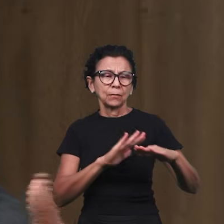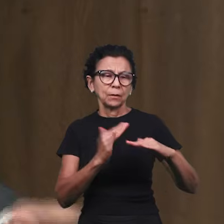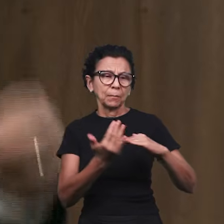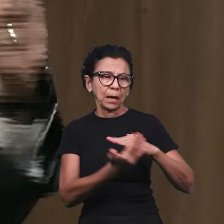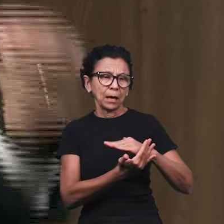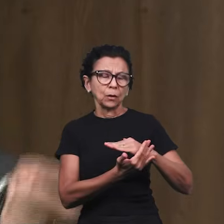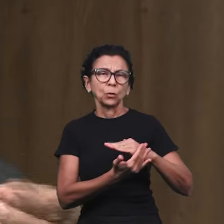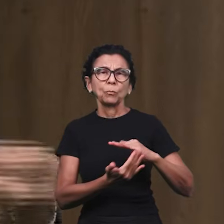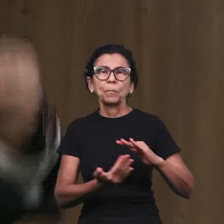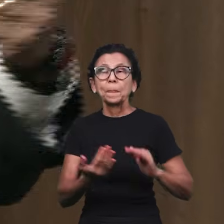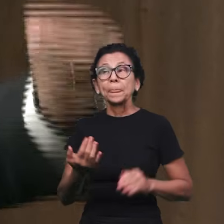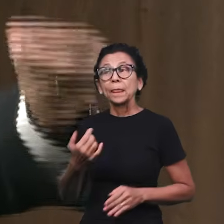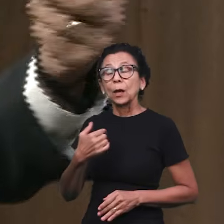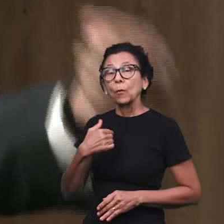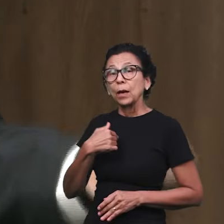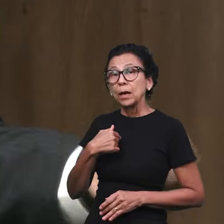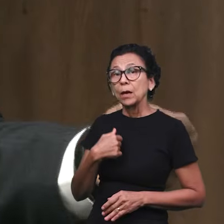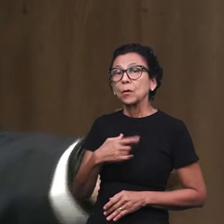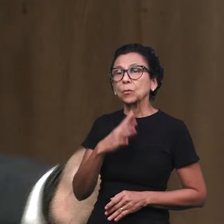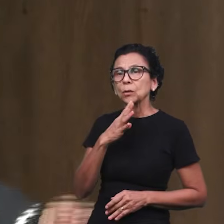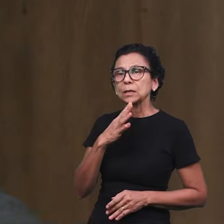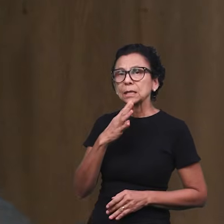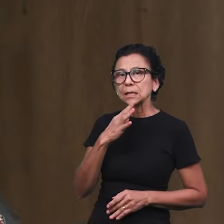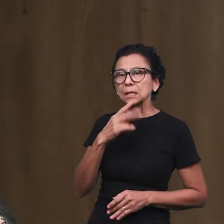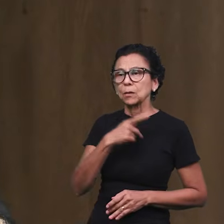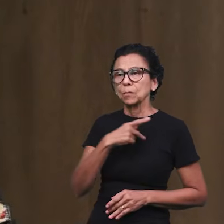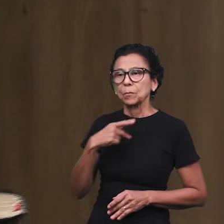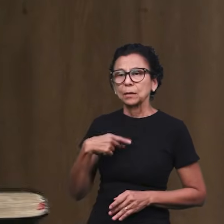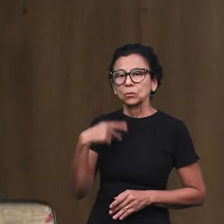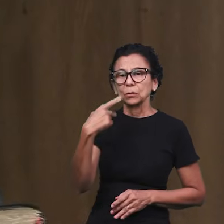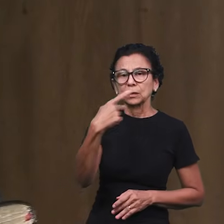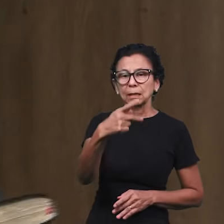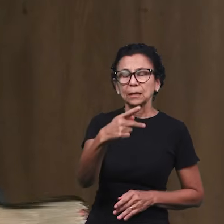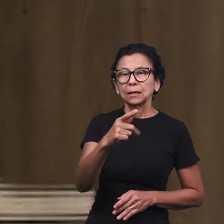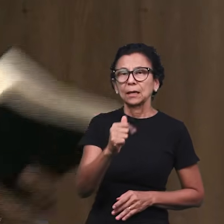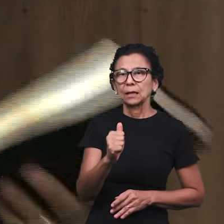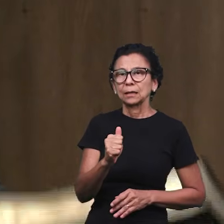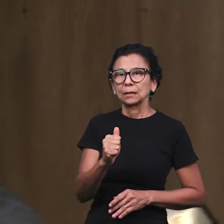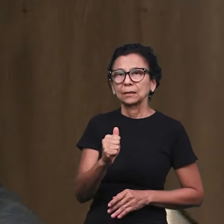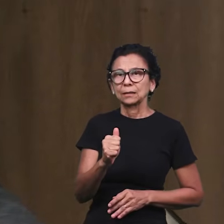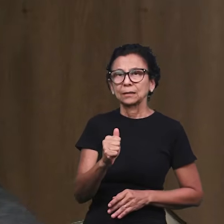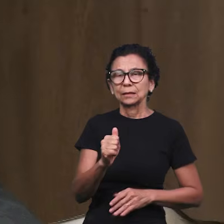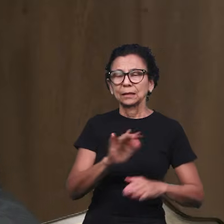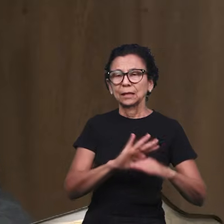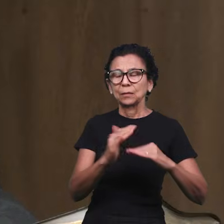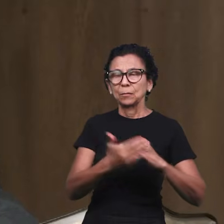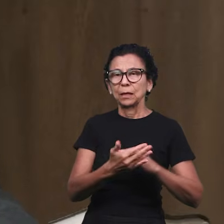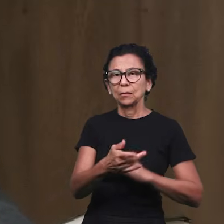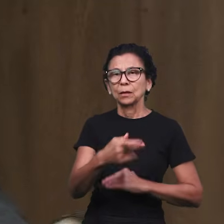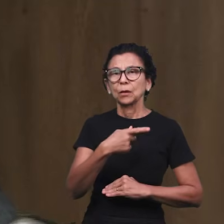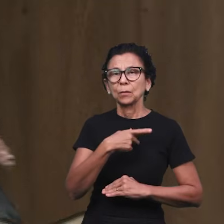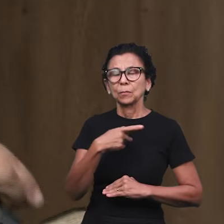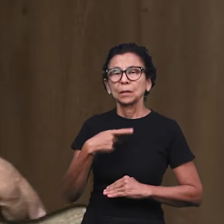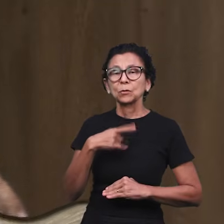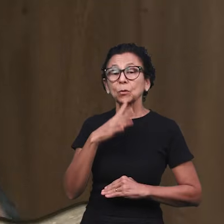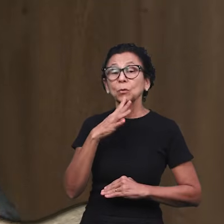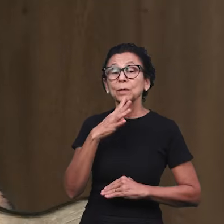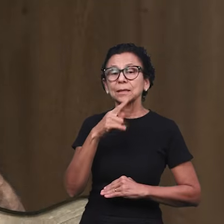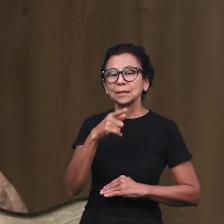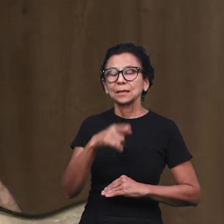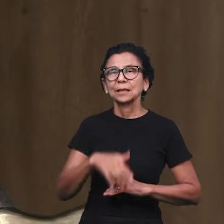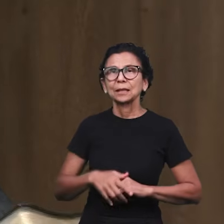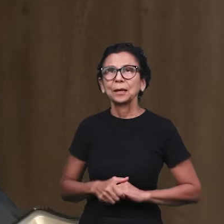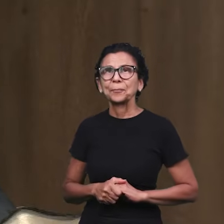pastor da igreja naquele bairro. Então eu escrevi, numa dessas experiências, eu